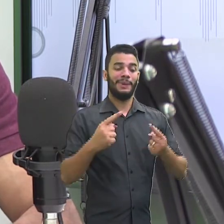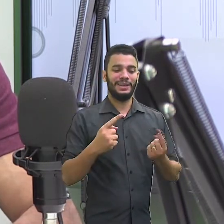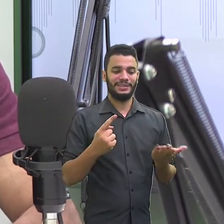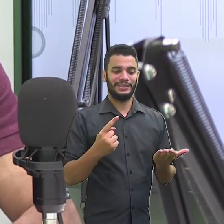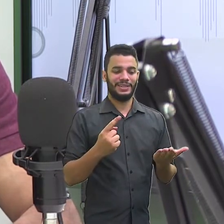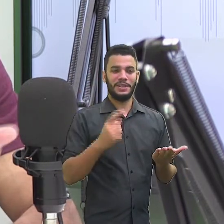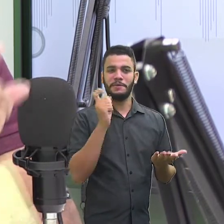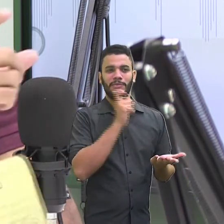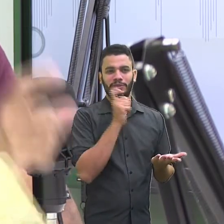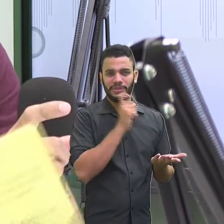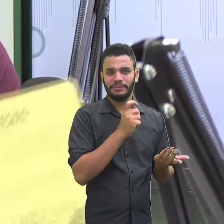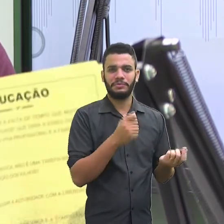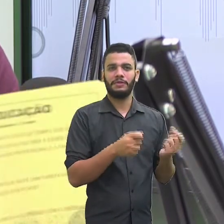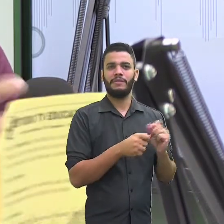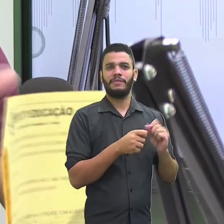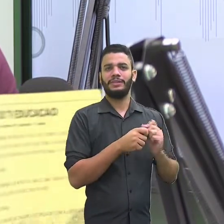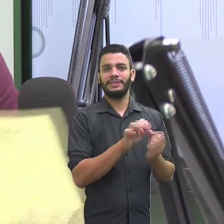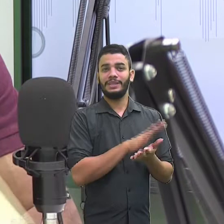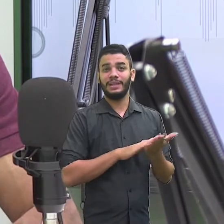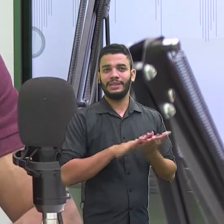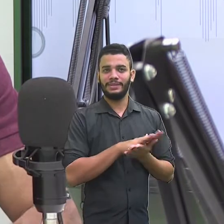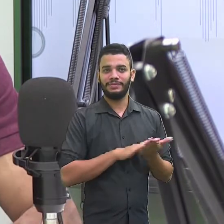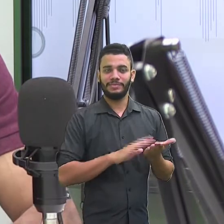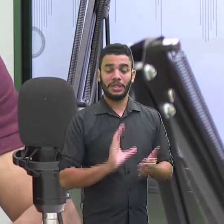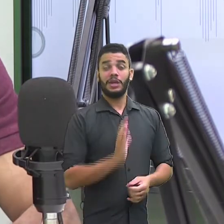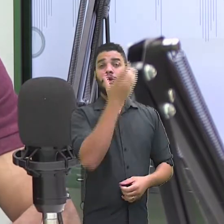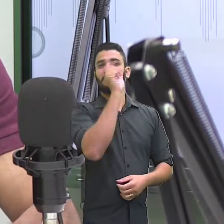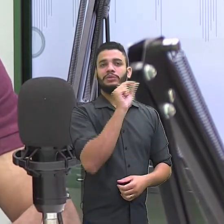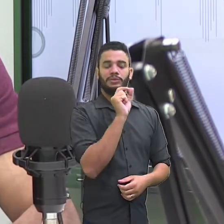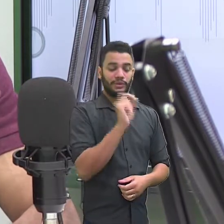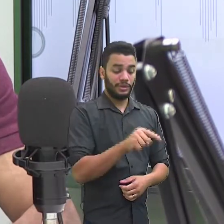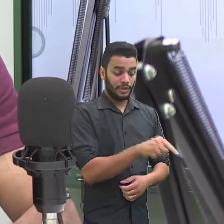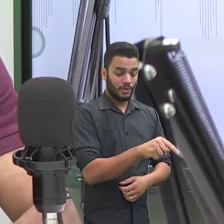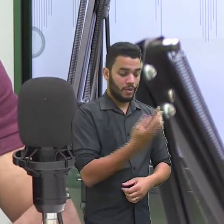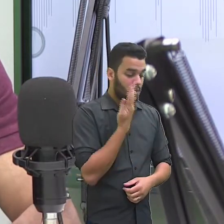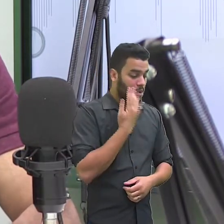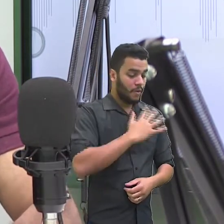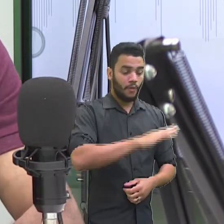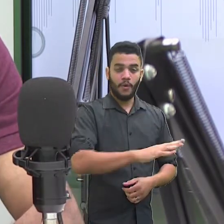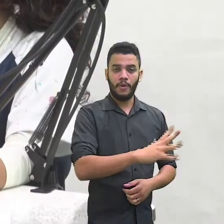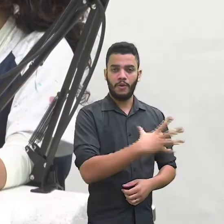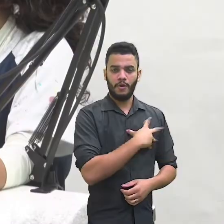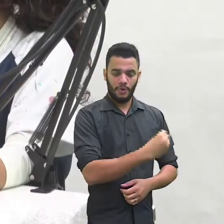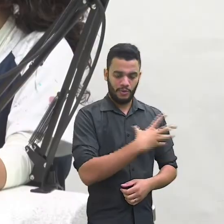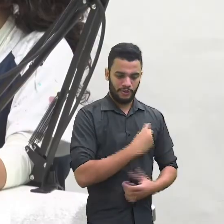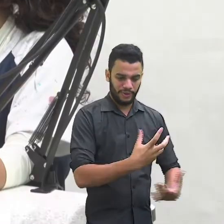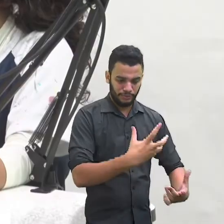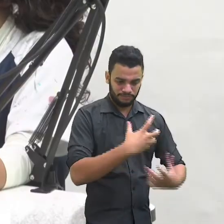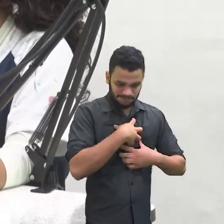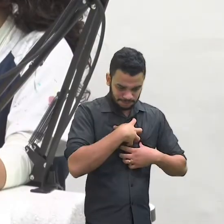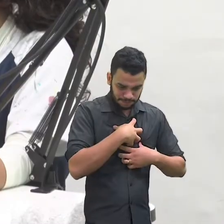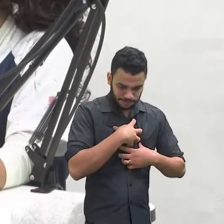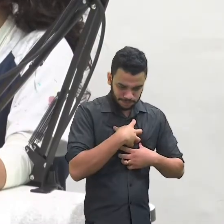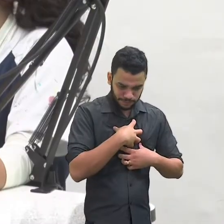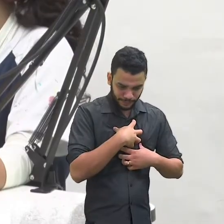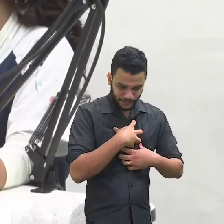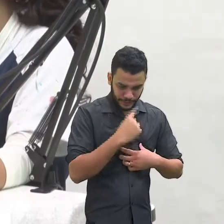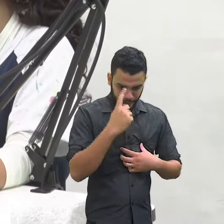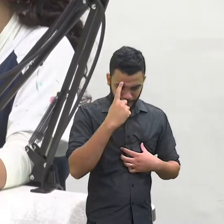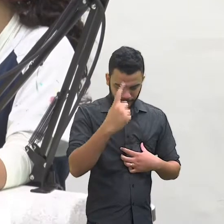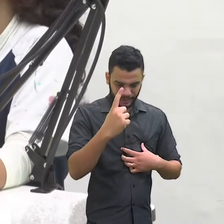filhos. Uma vez feita uma promessa, cumpra a promessa. E tem aquele ditado que fala assim, na volta eu compro.